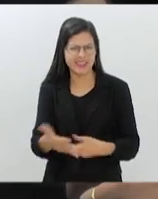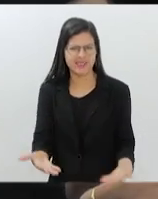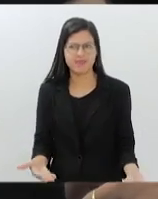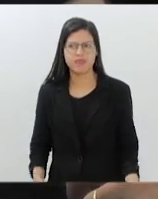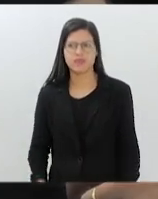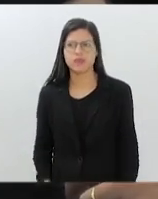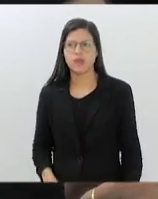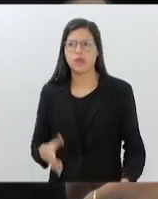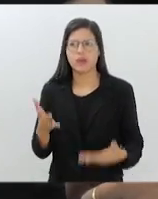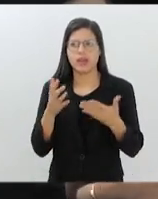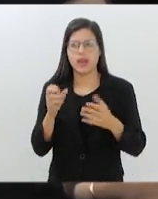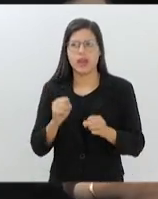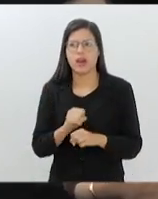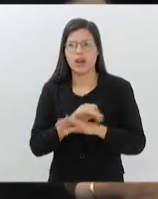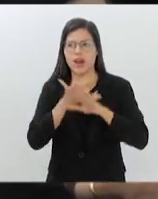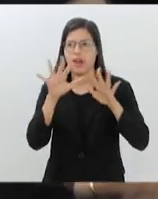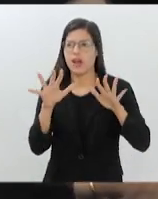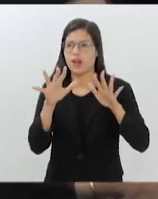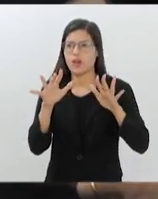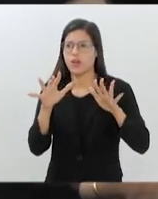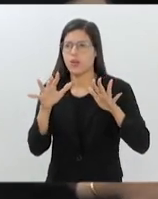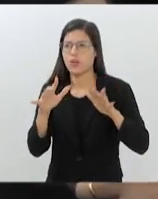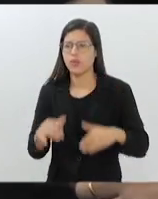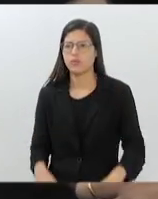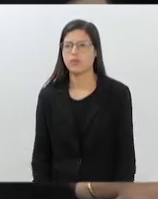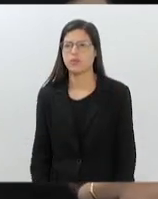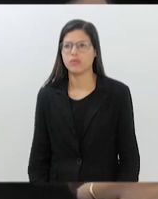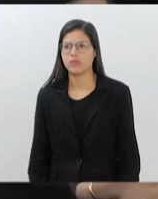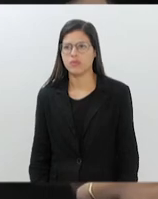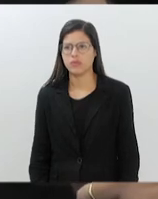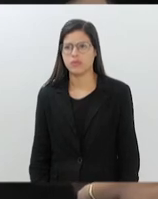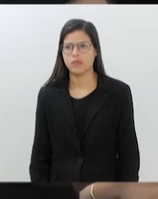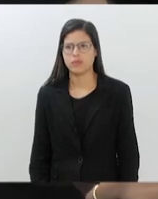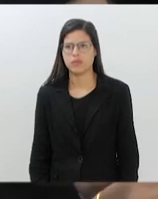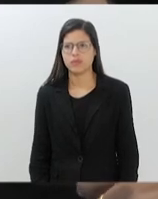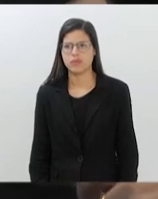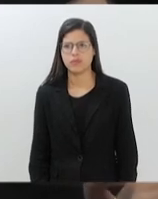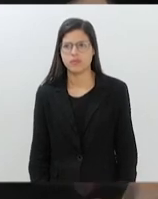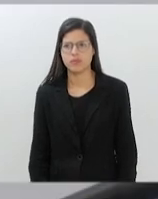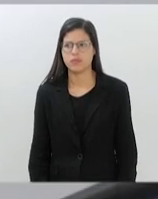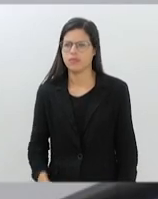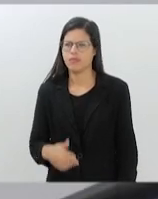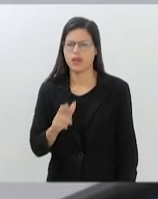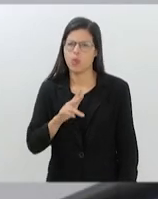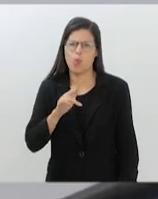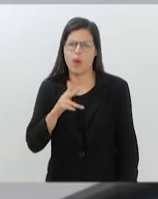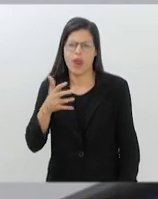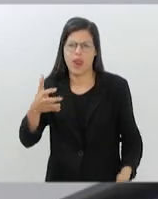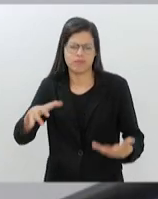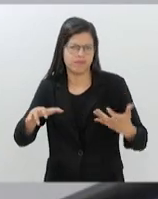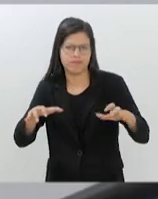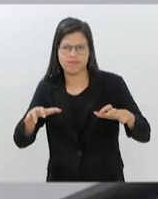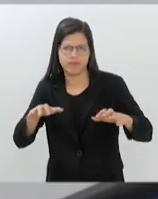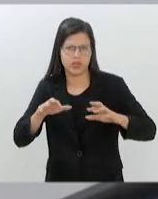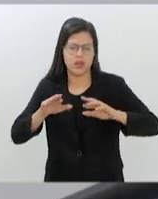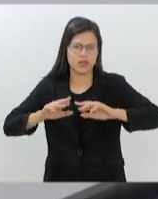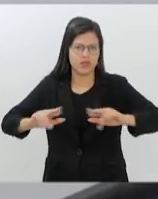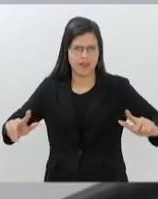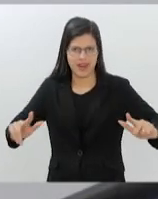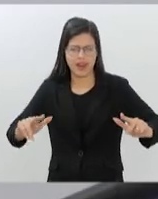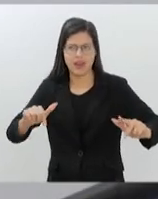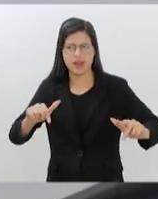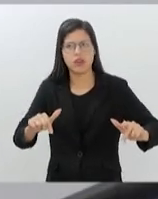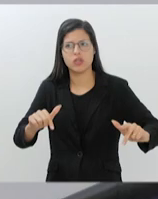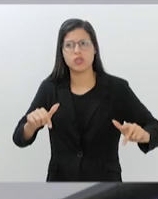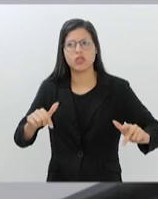não porque não era não tinha não são setores diametralmente opostos as as funções tanto que a a senhora quanto